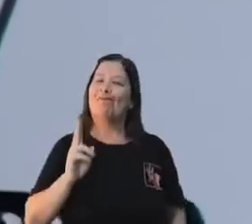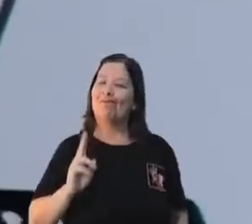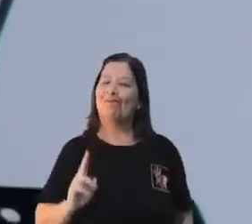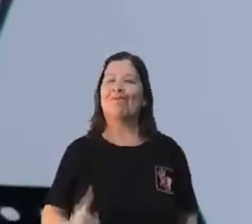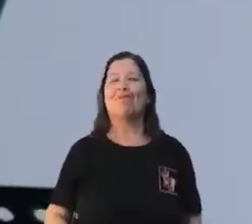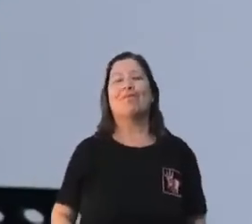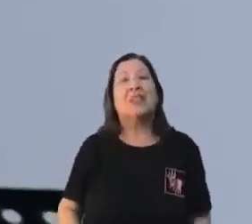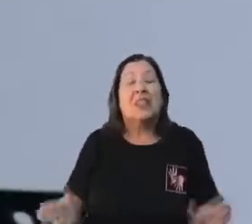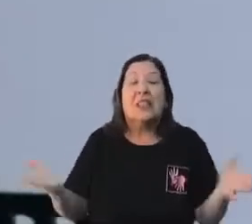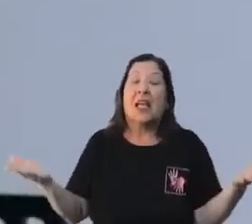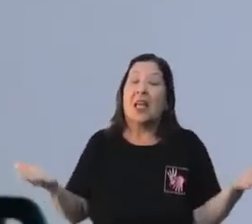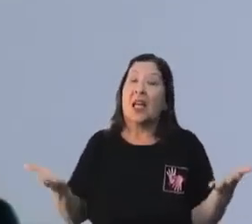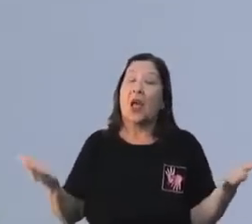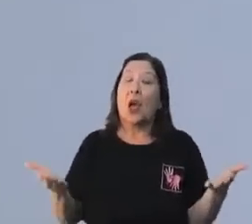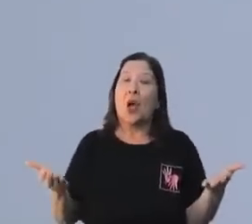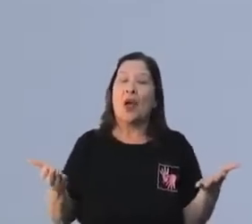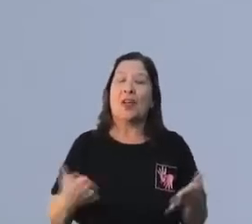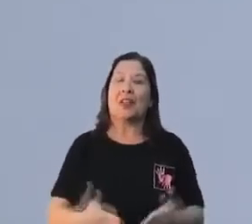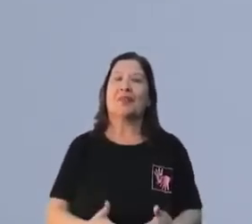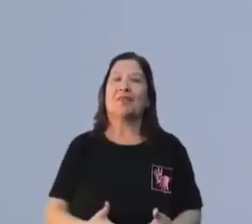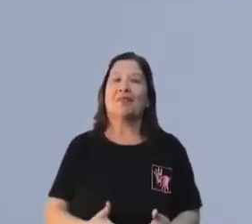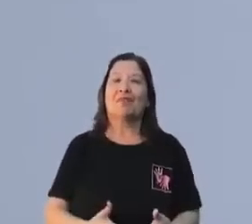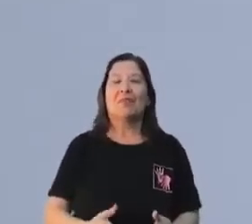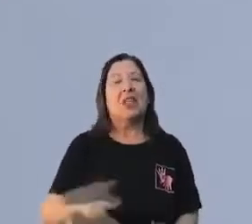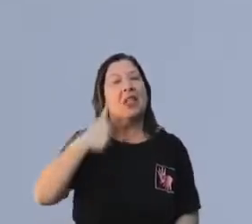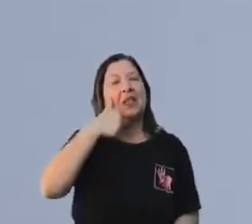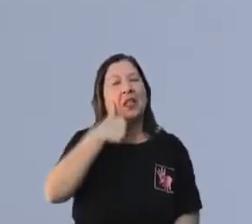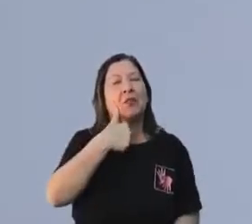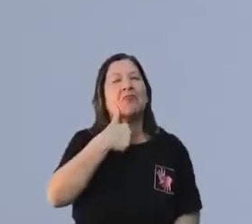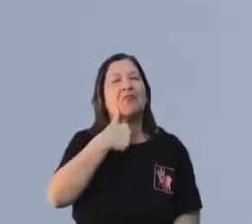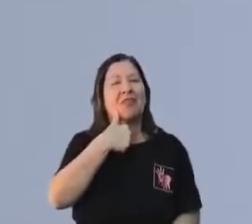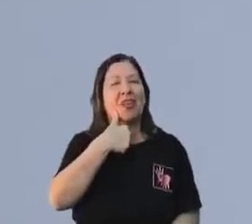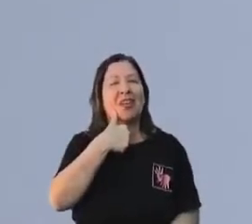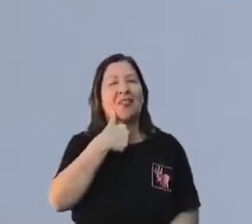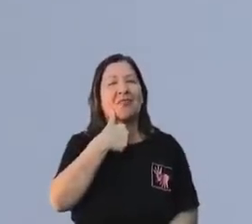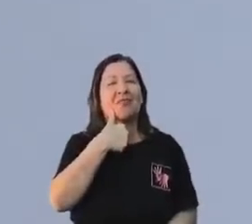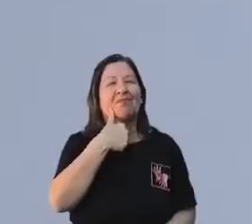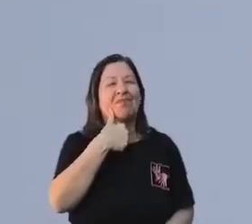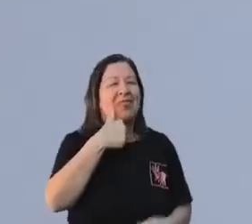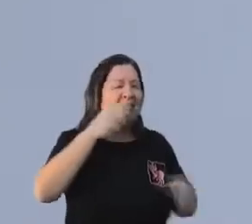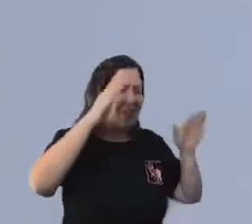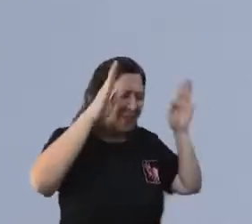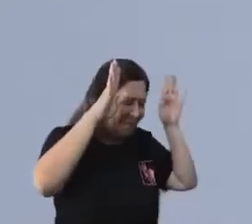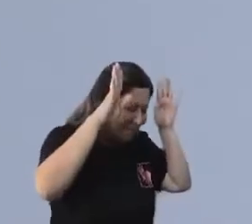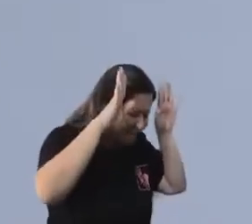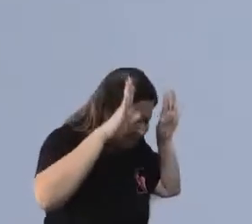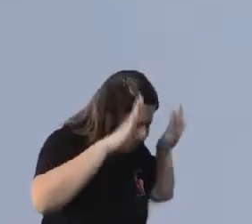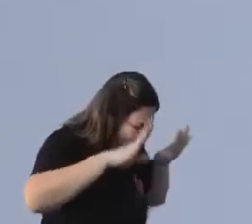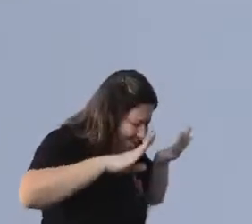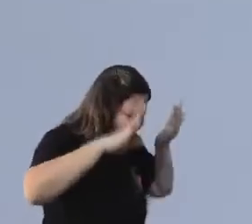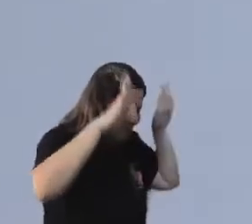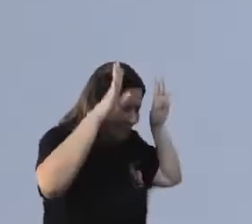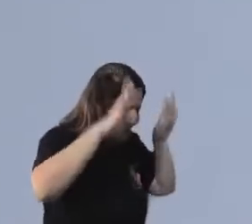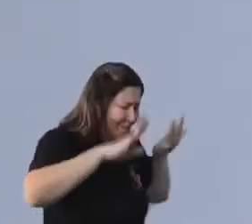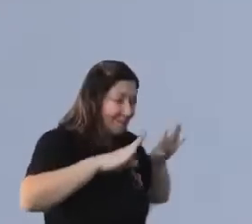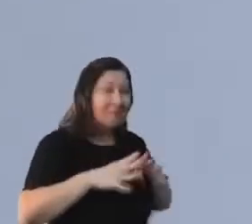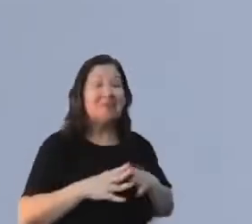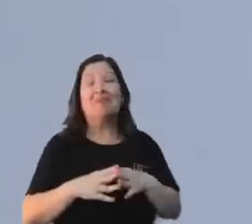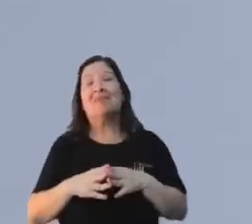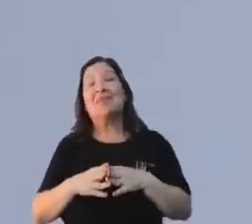pela última e terceira vez, essa mulher está aos pés de Jesus, e agora para